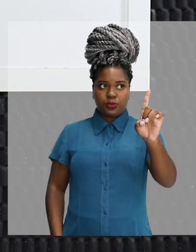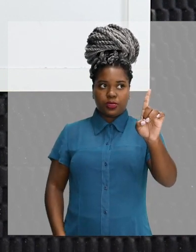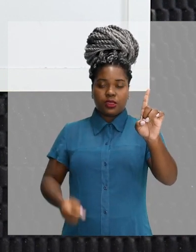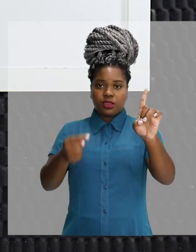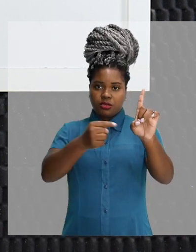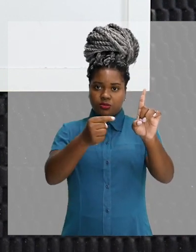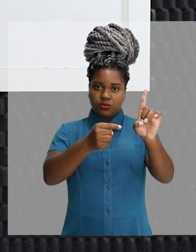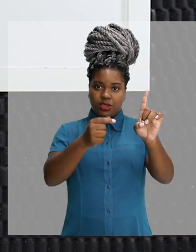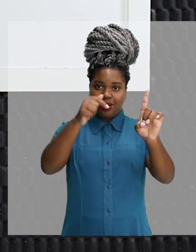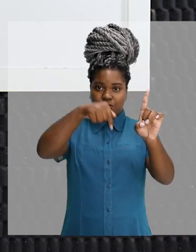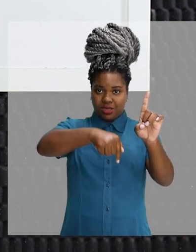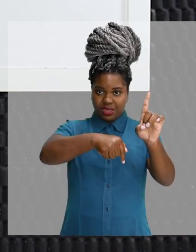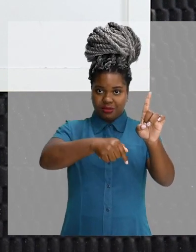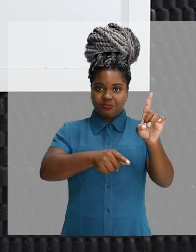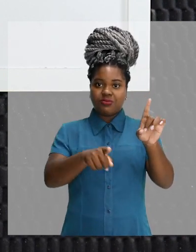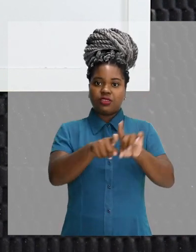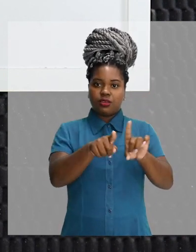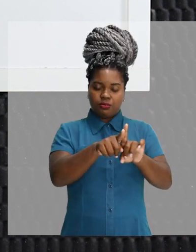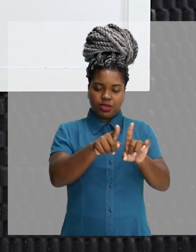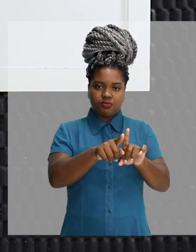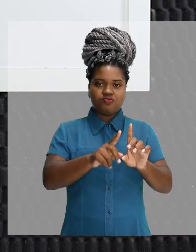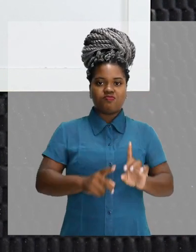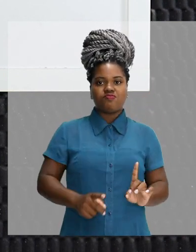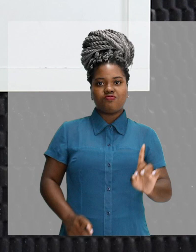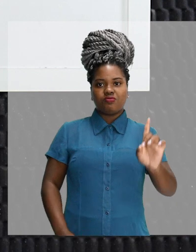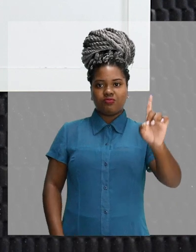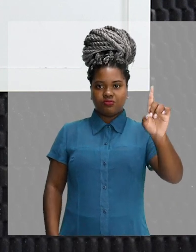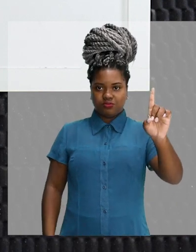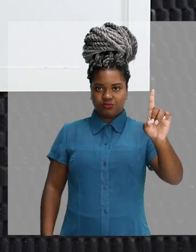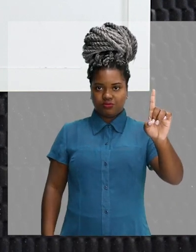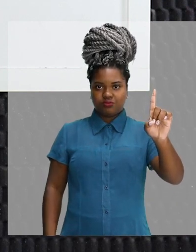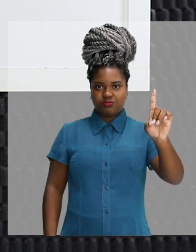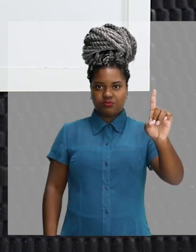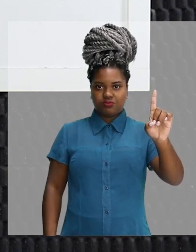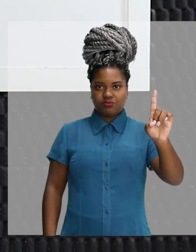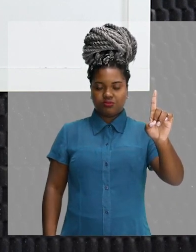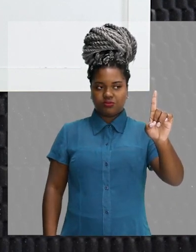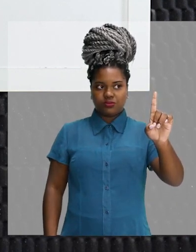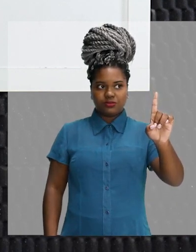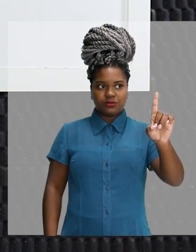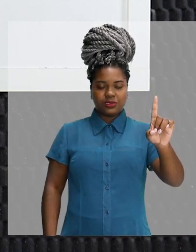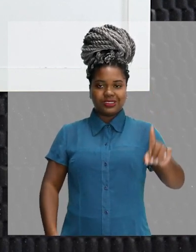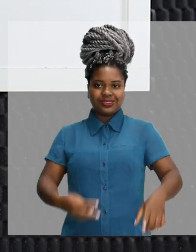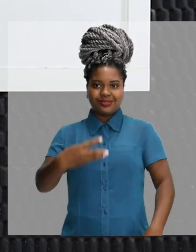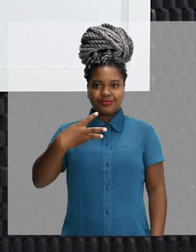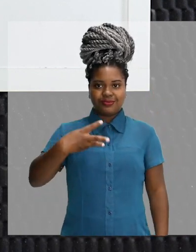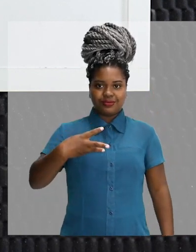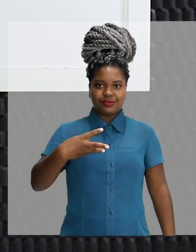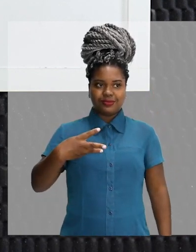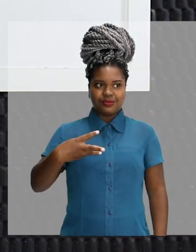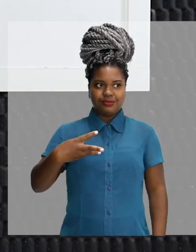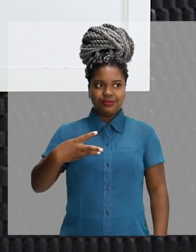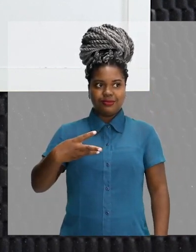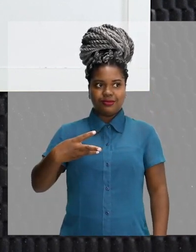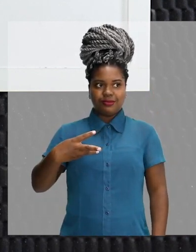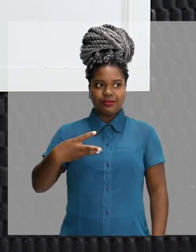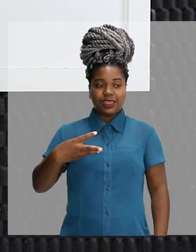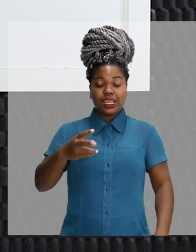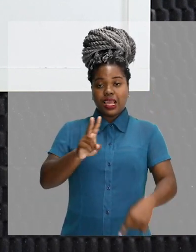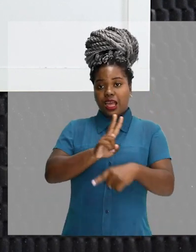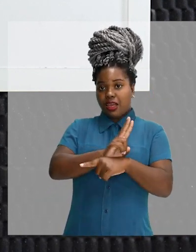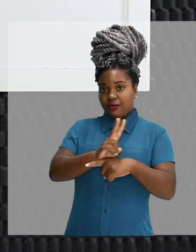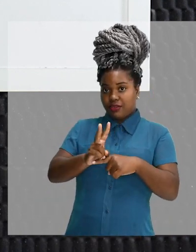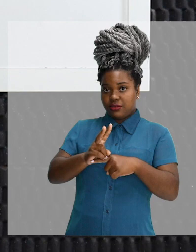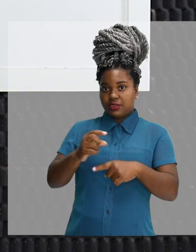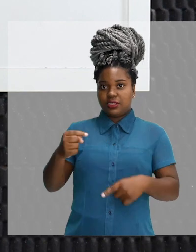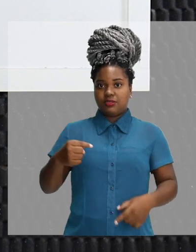aponta para cima, certo? No 3, nós temos a mesma configuração, ó,